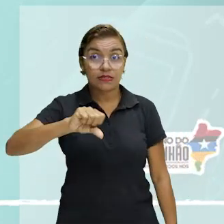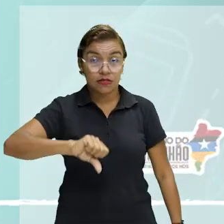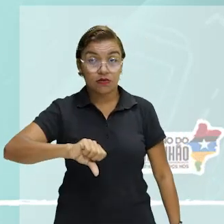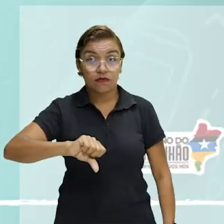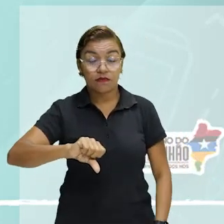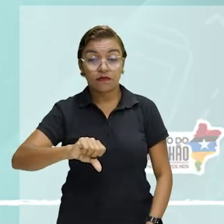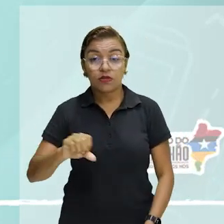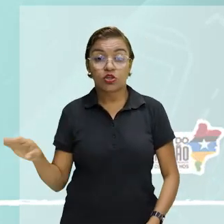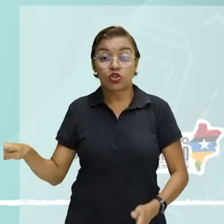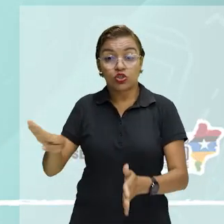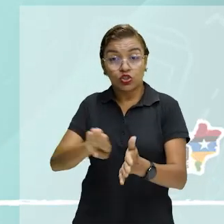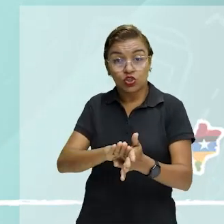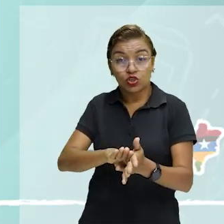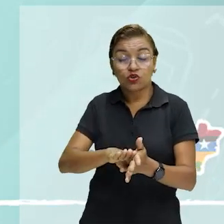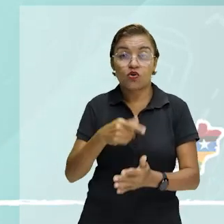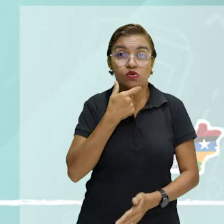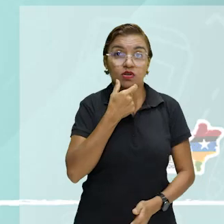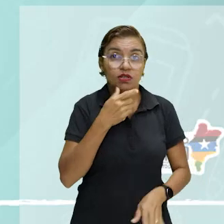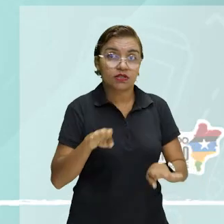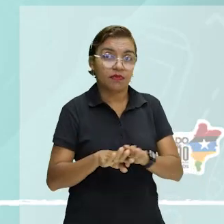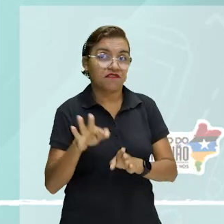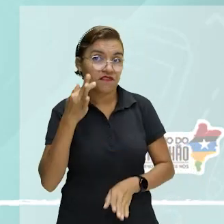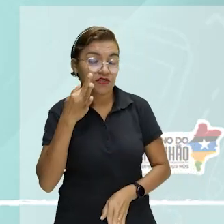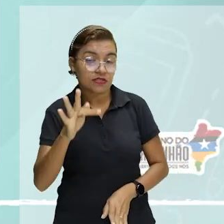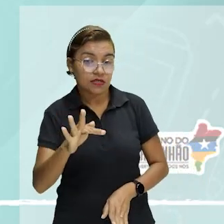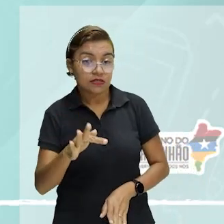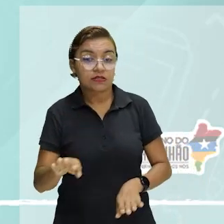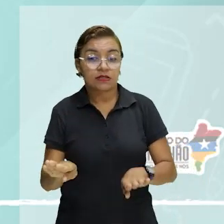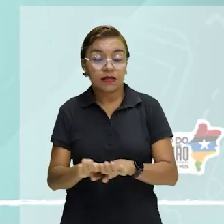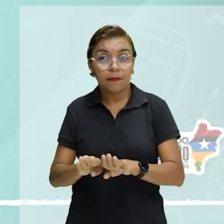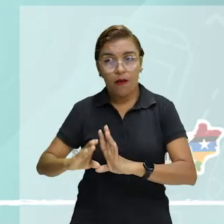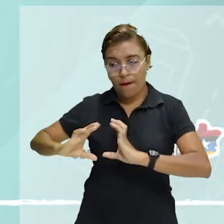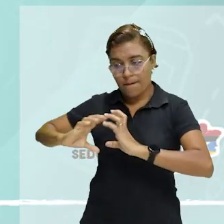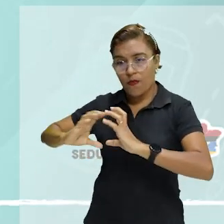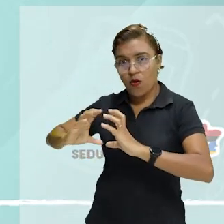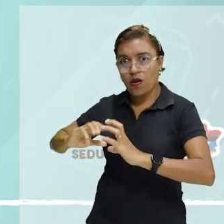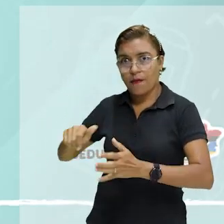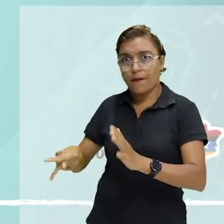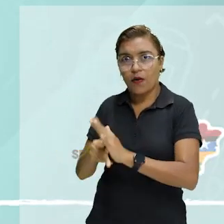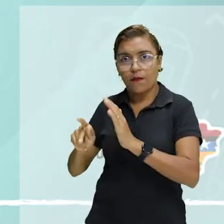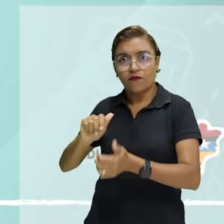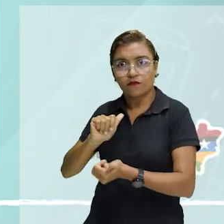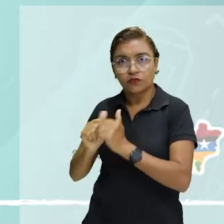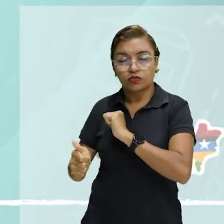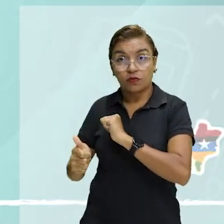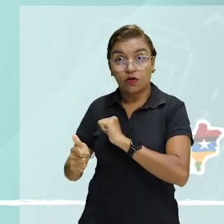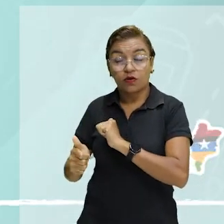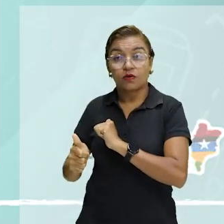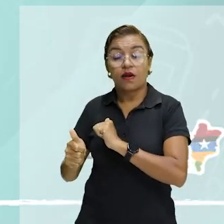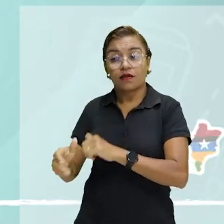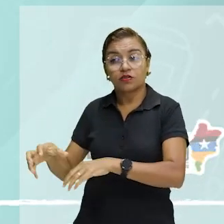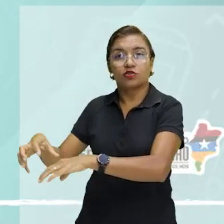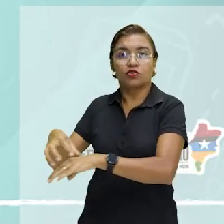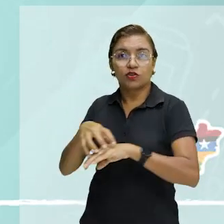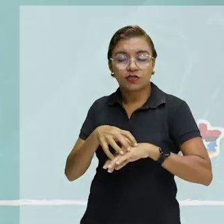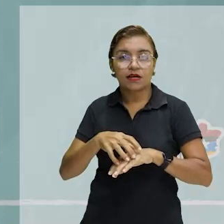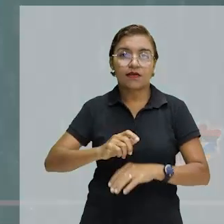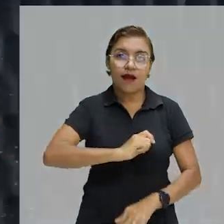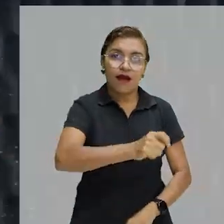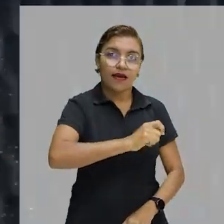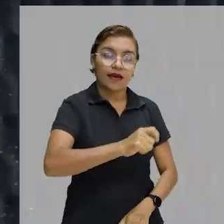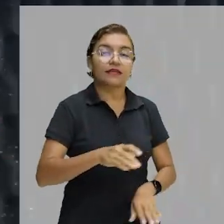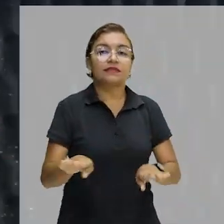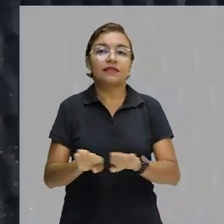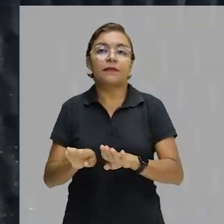a chegada dos ingleses e franceses. Além da bola de futebol, eles trouxeram algumas raquetes e bolas para